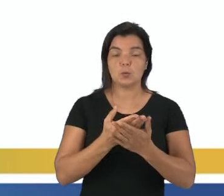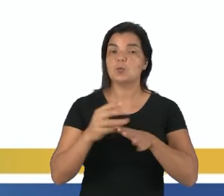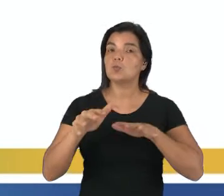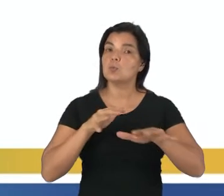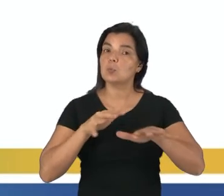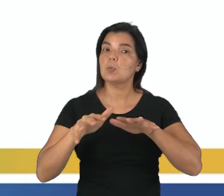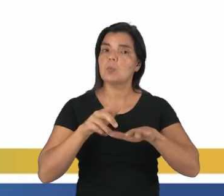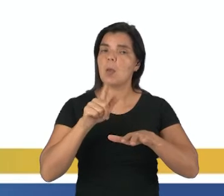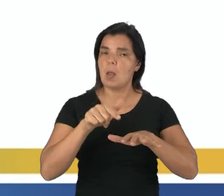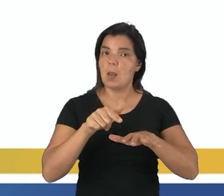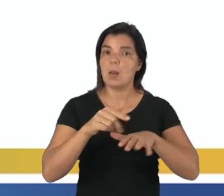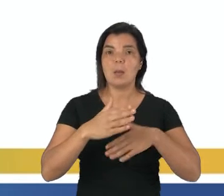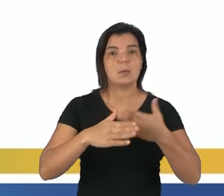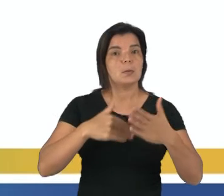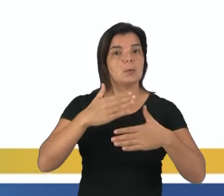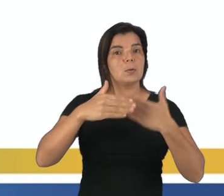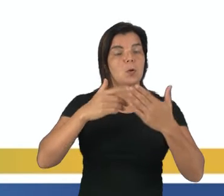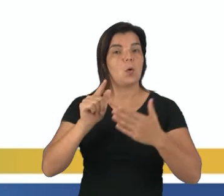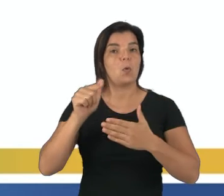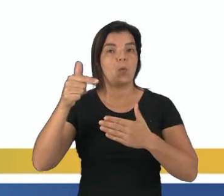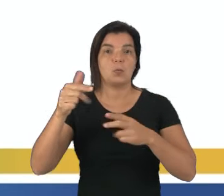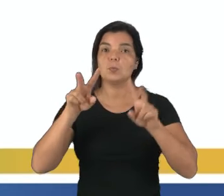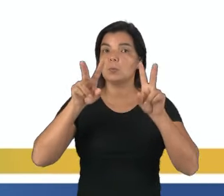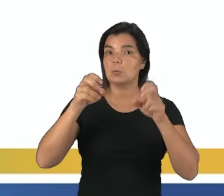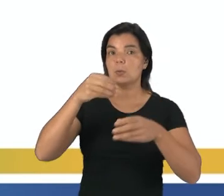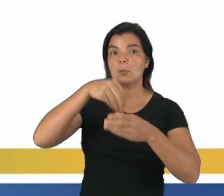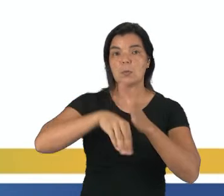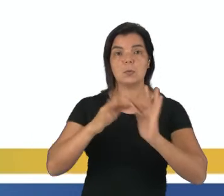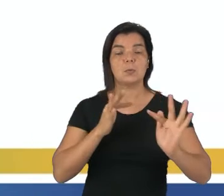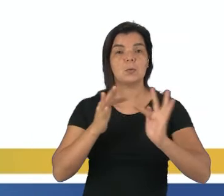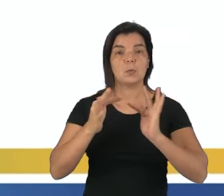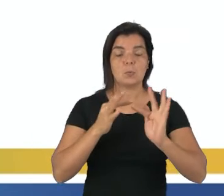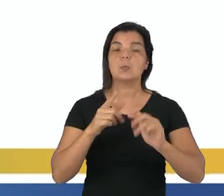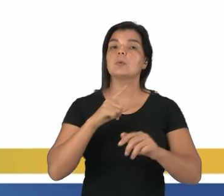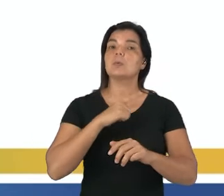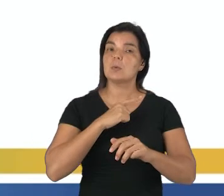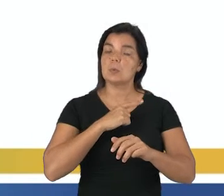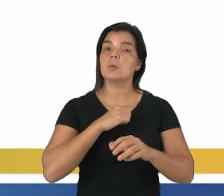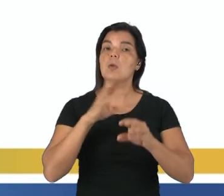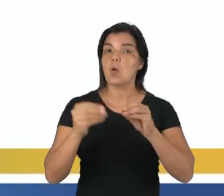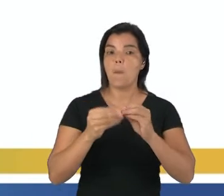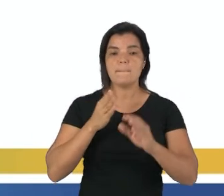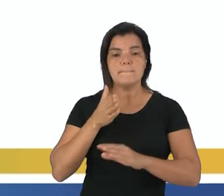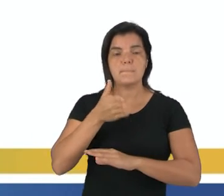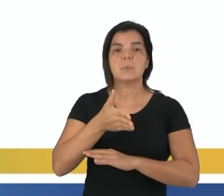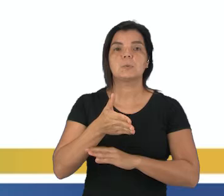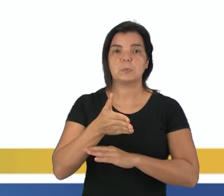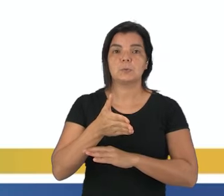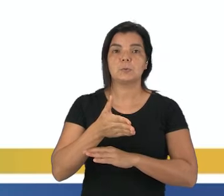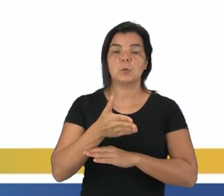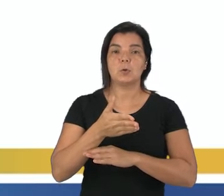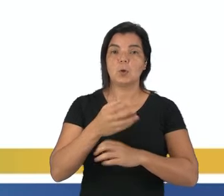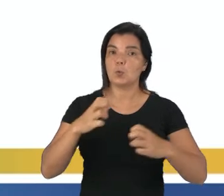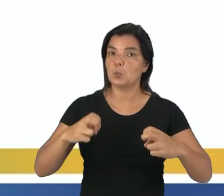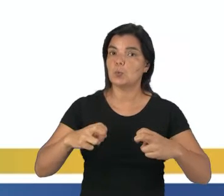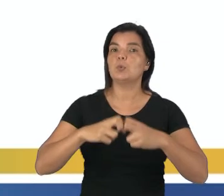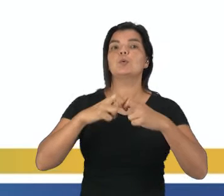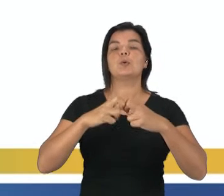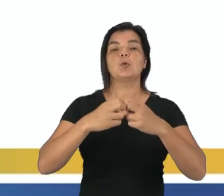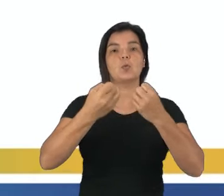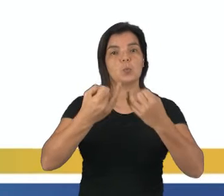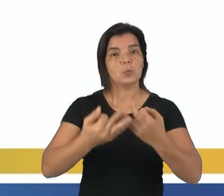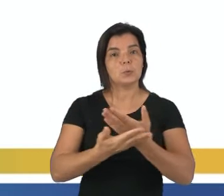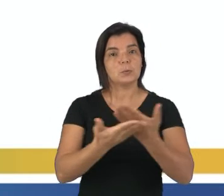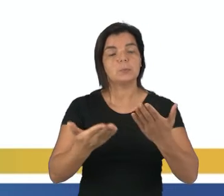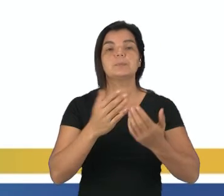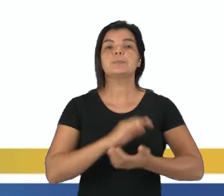quantidade de movimento, ele desenvolve outros assuntos dentro da física que têm aplicação direta, né? As colisões, né? Como eu estou